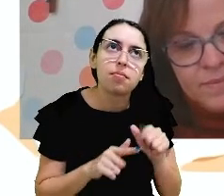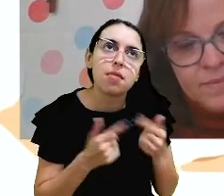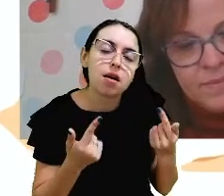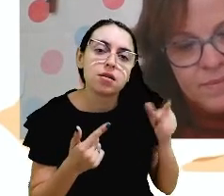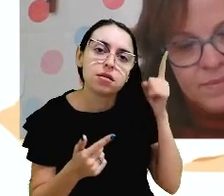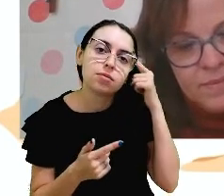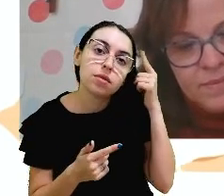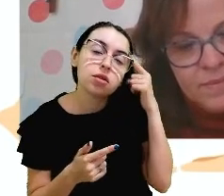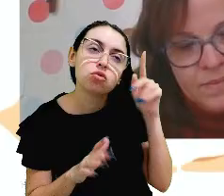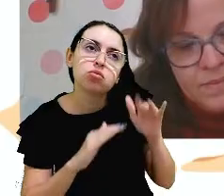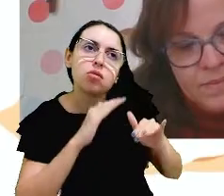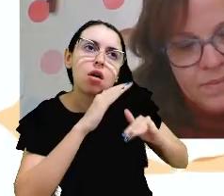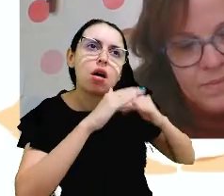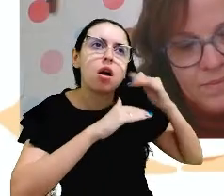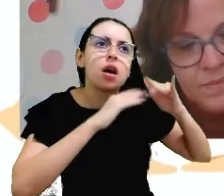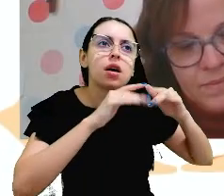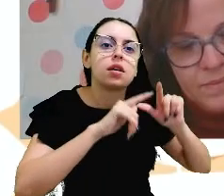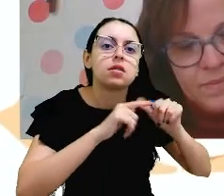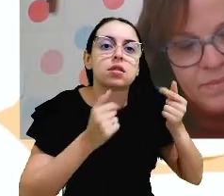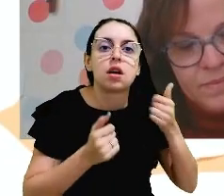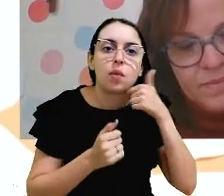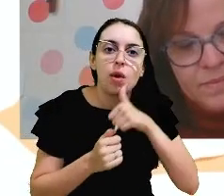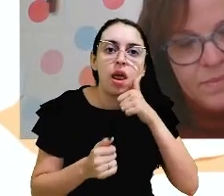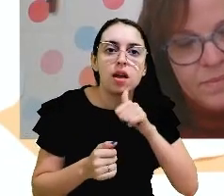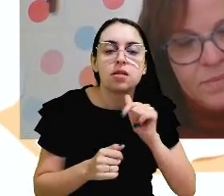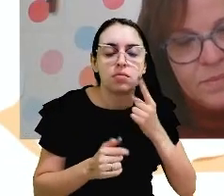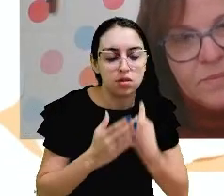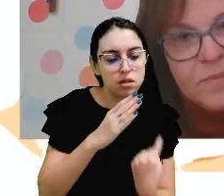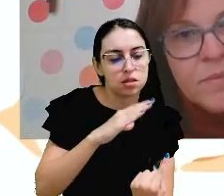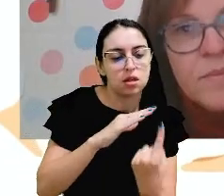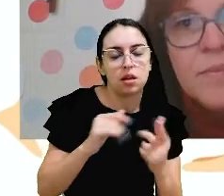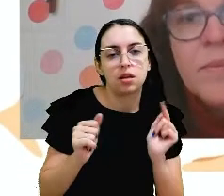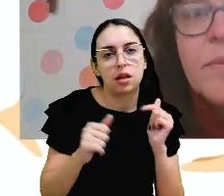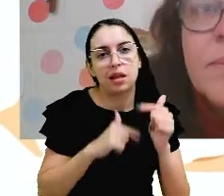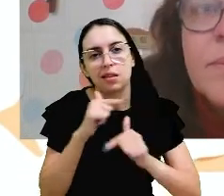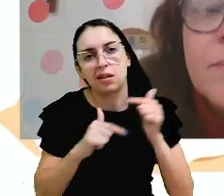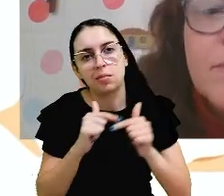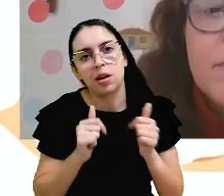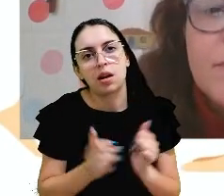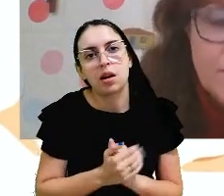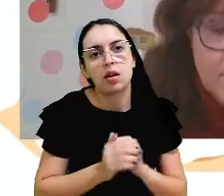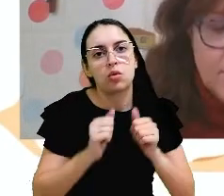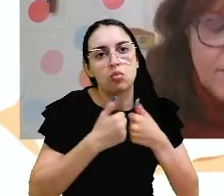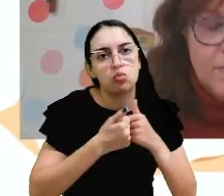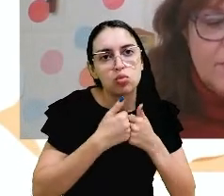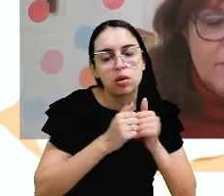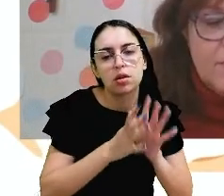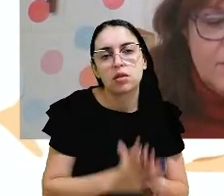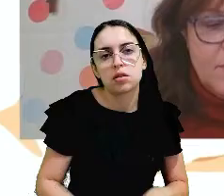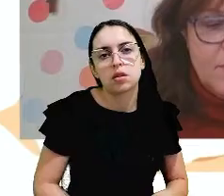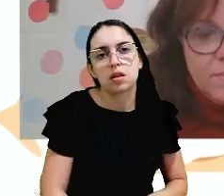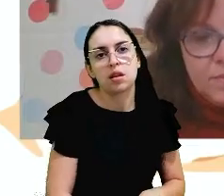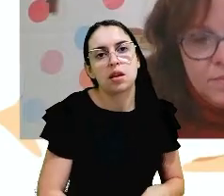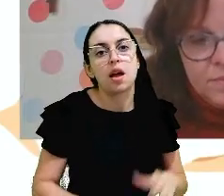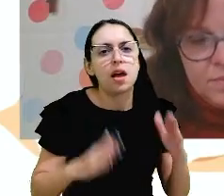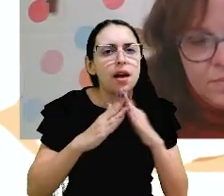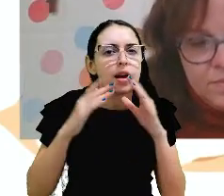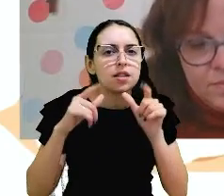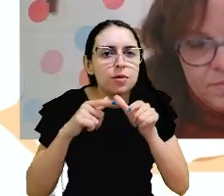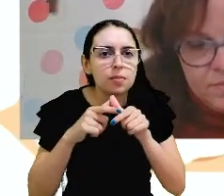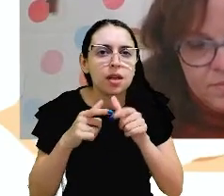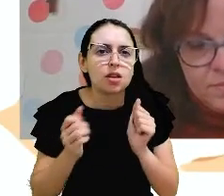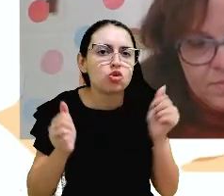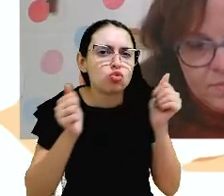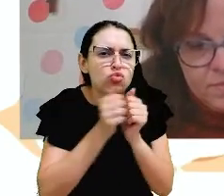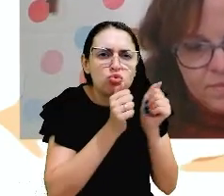o agravamento aí para essas mulheres que têm que sair para trabalhar todos os dias e pegar ônibus e viver em casas pequenas, em casas